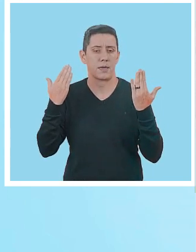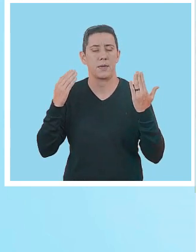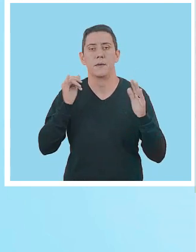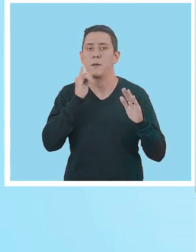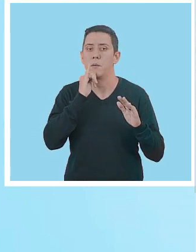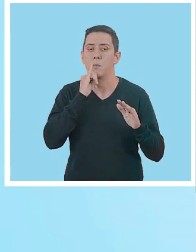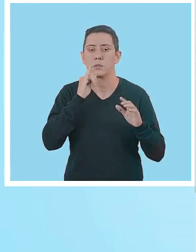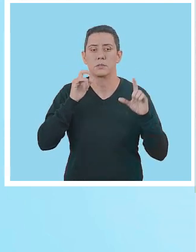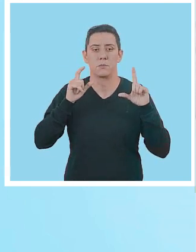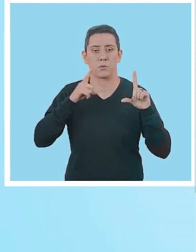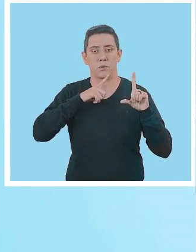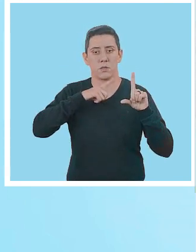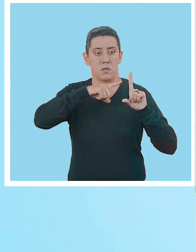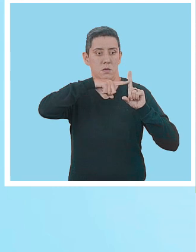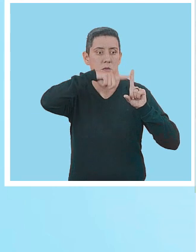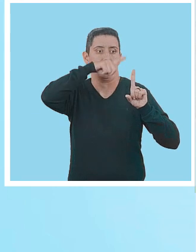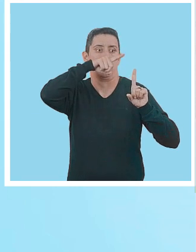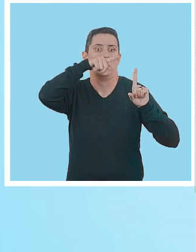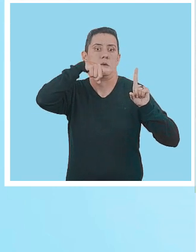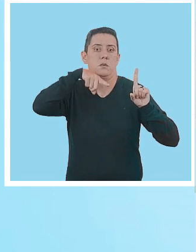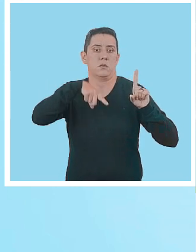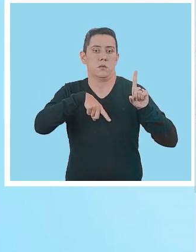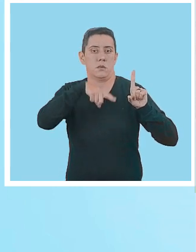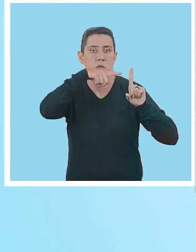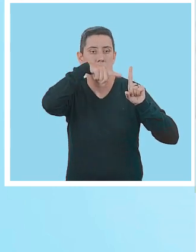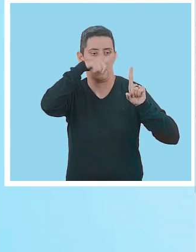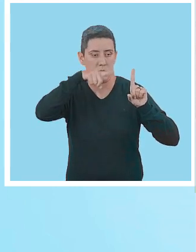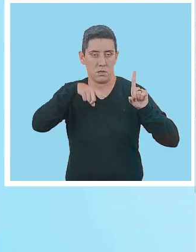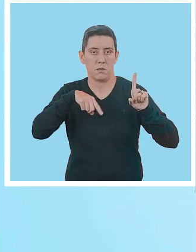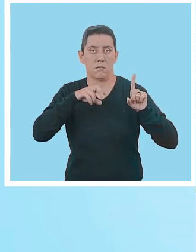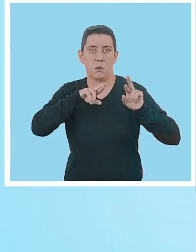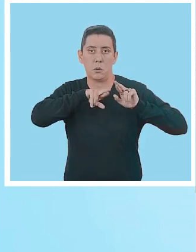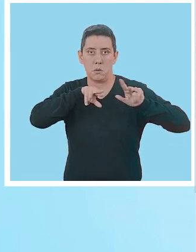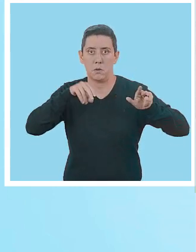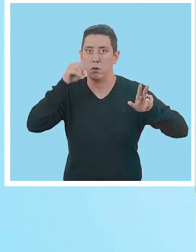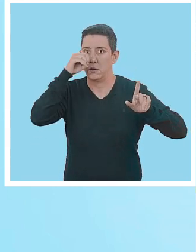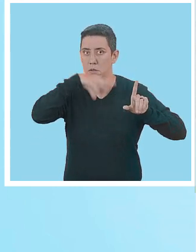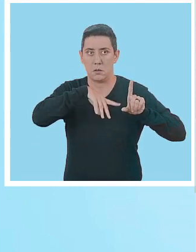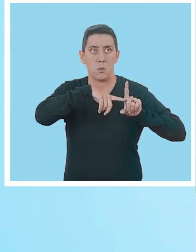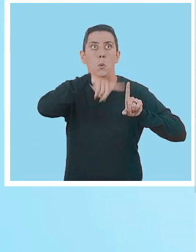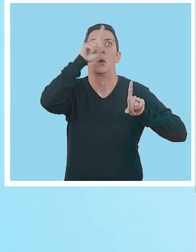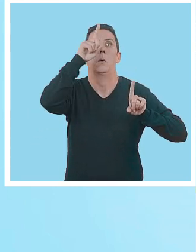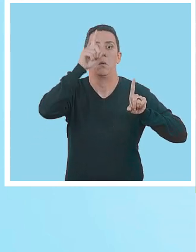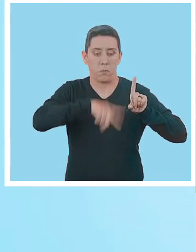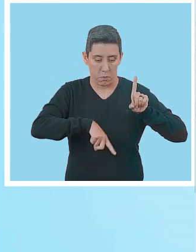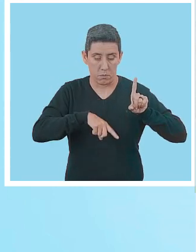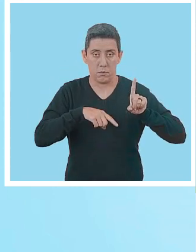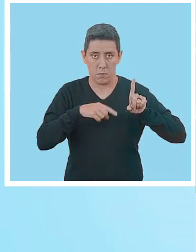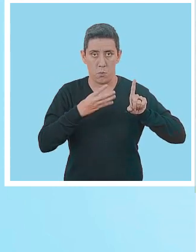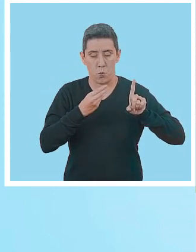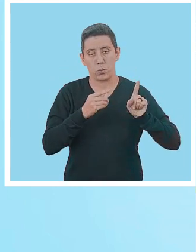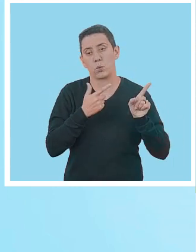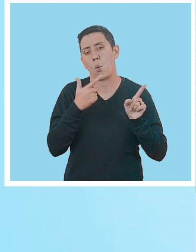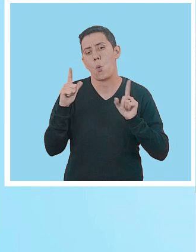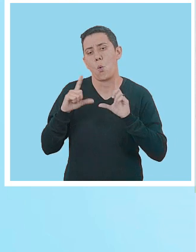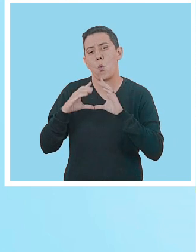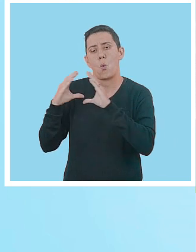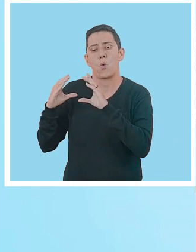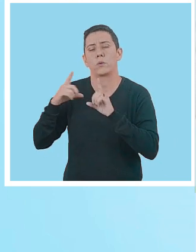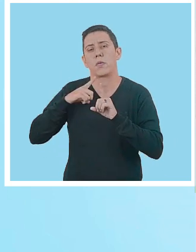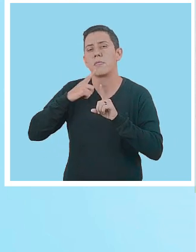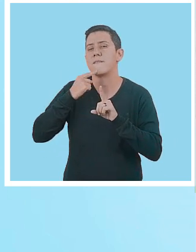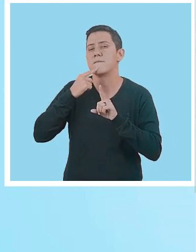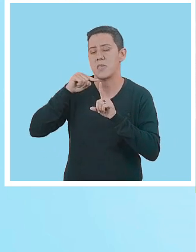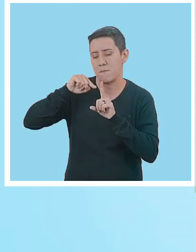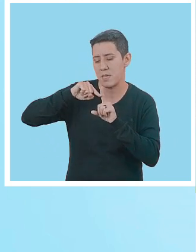com a intermitência com essas variações bruscas de potência e no gráfico da direita essa